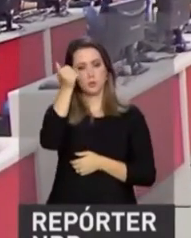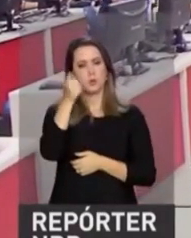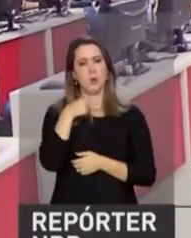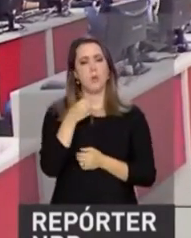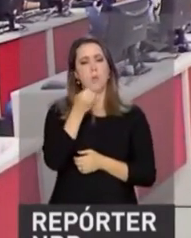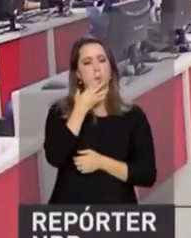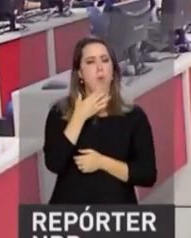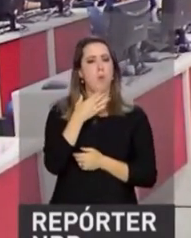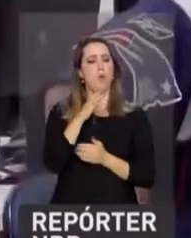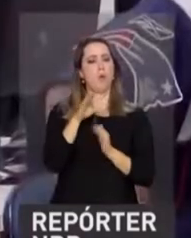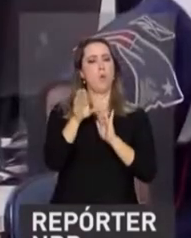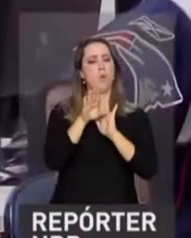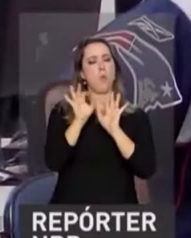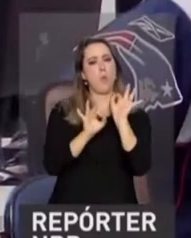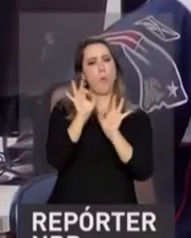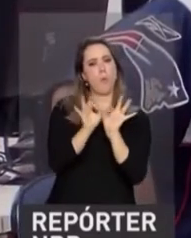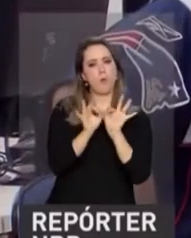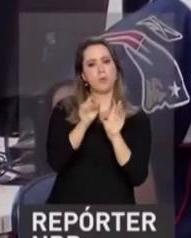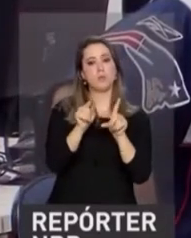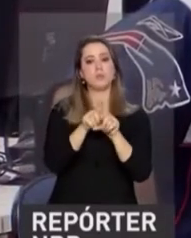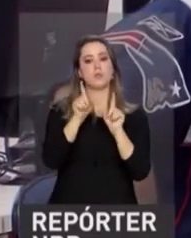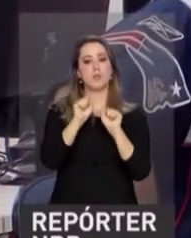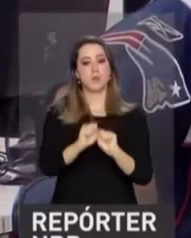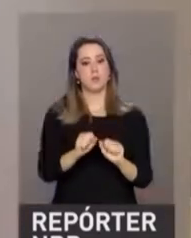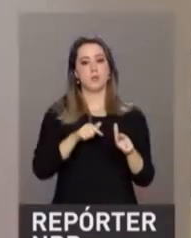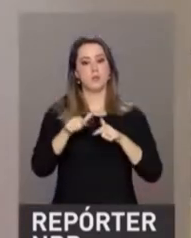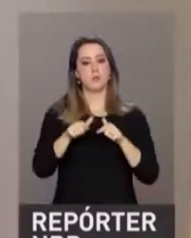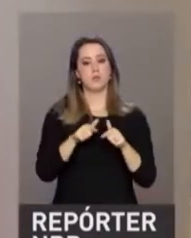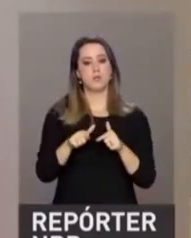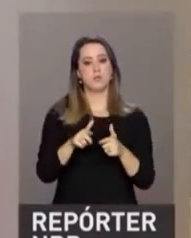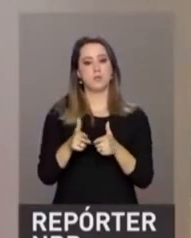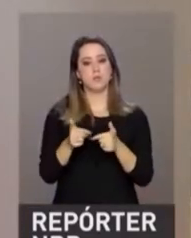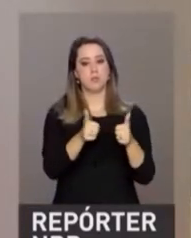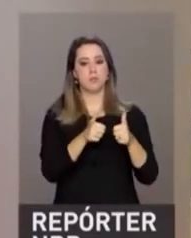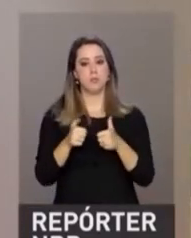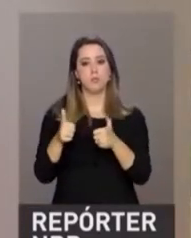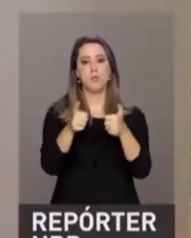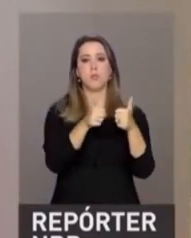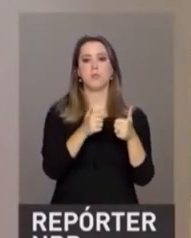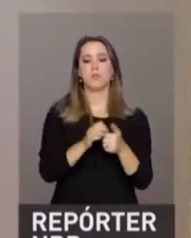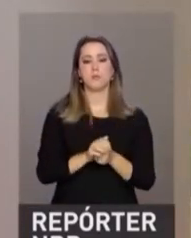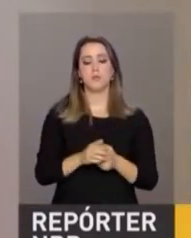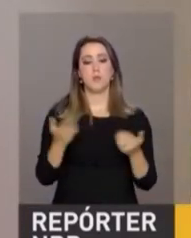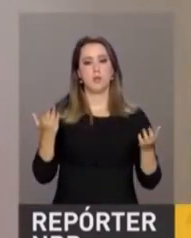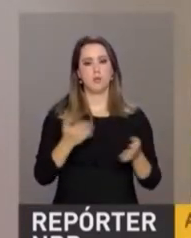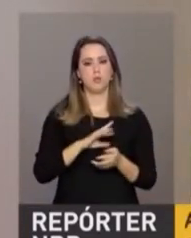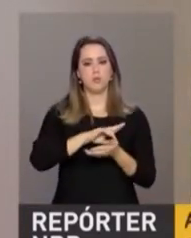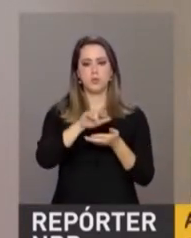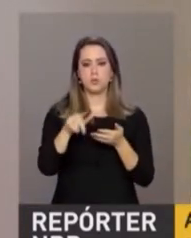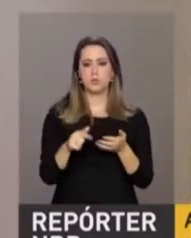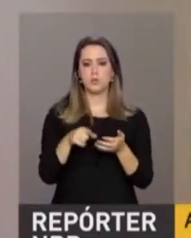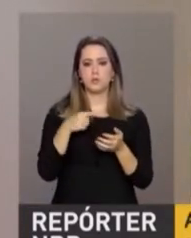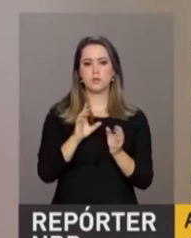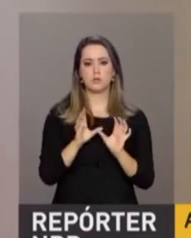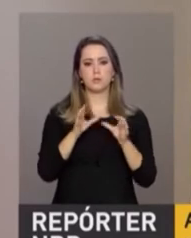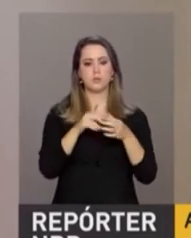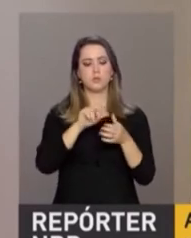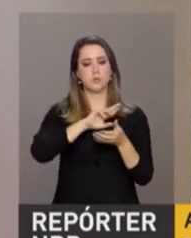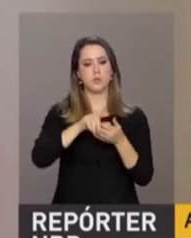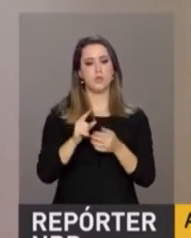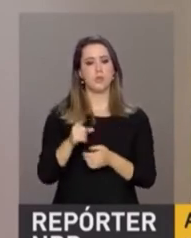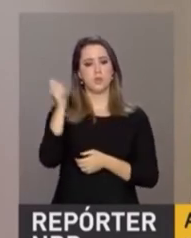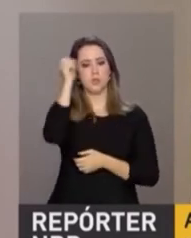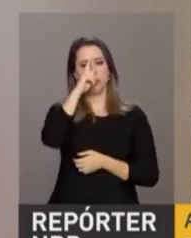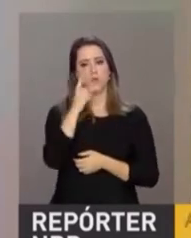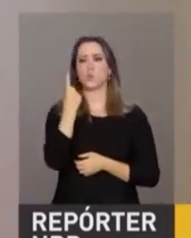boa com programação, é possível trabalhar com games. O mercado de jogos ele é bastante multidisciplinar, né? Dificilmente você vai ter um